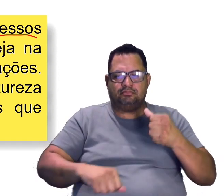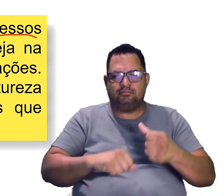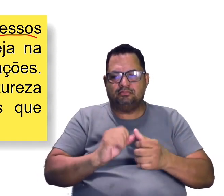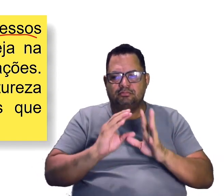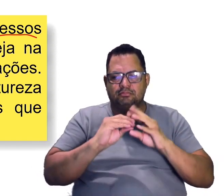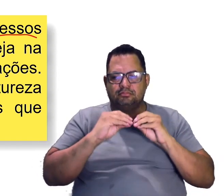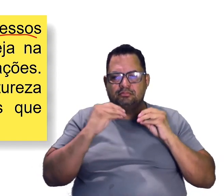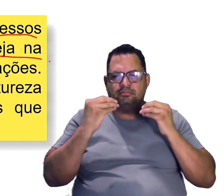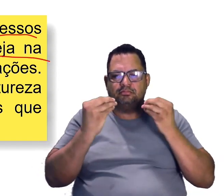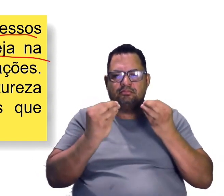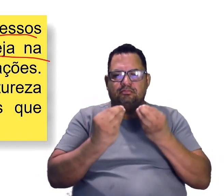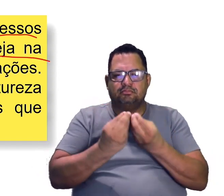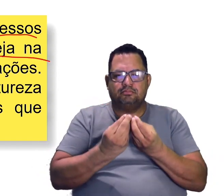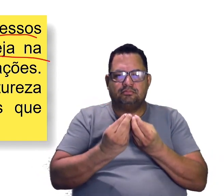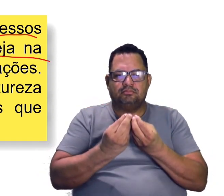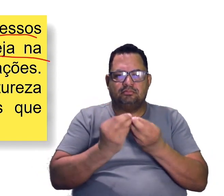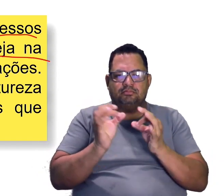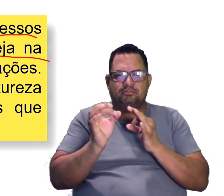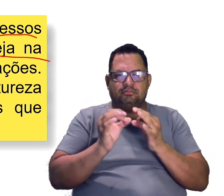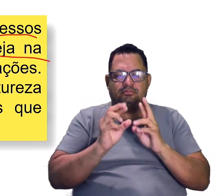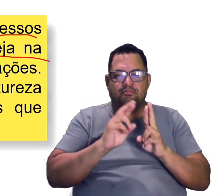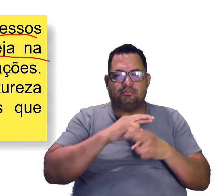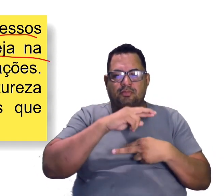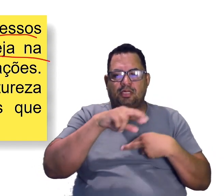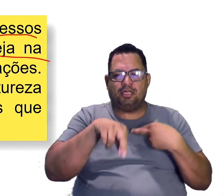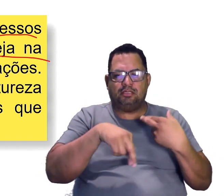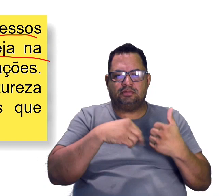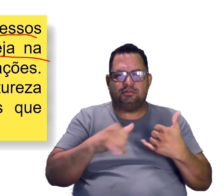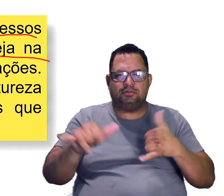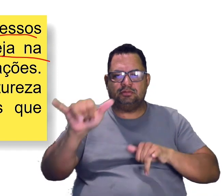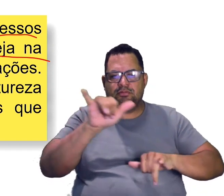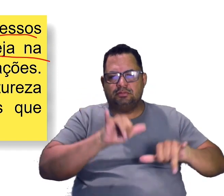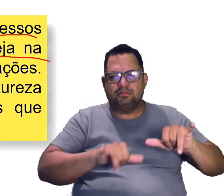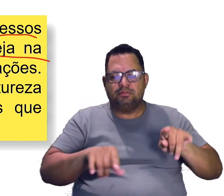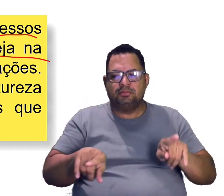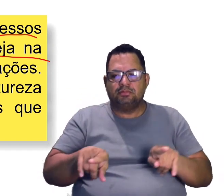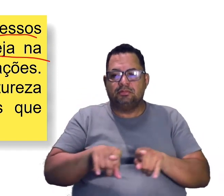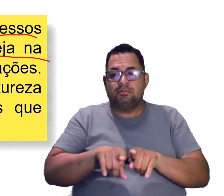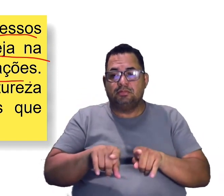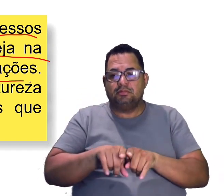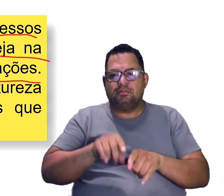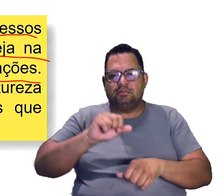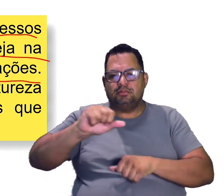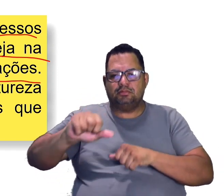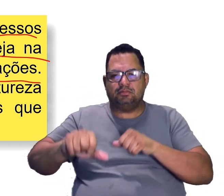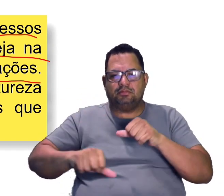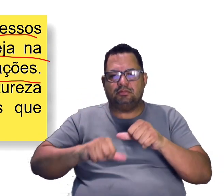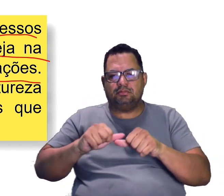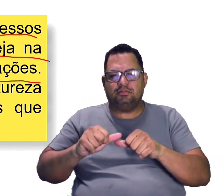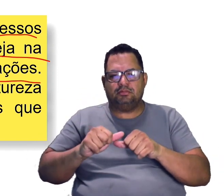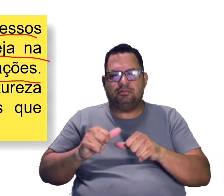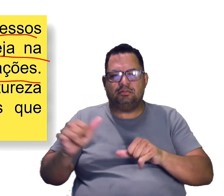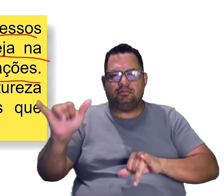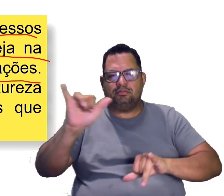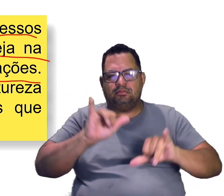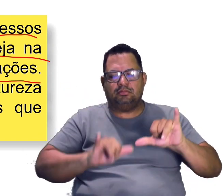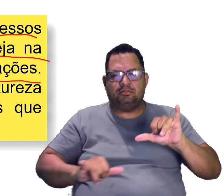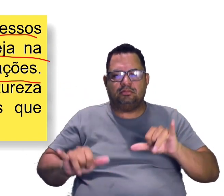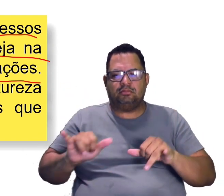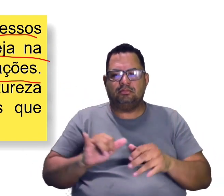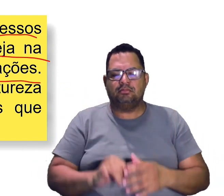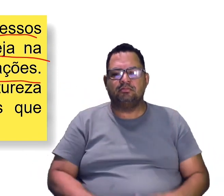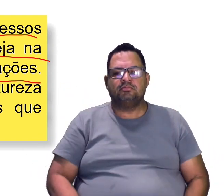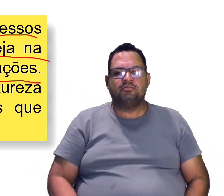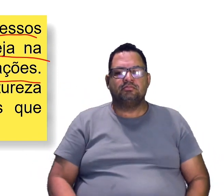substâncias, seja na forma de reações químicas, ou seja, em outras transformações. Quando a gente fala em